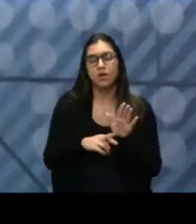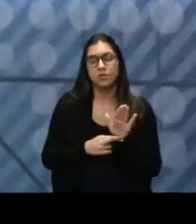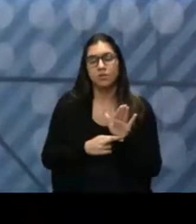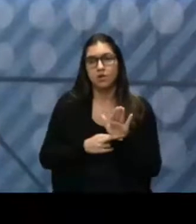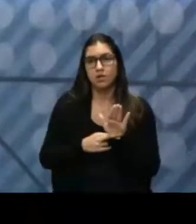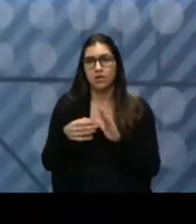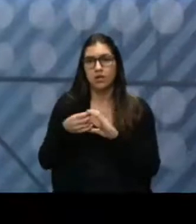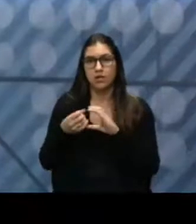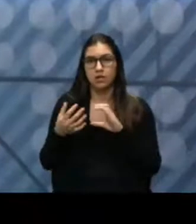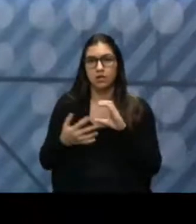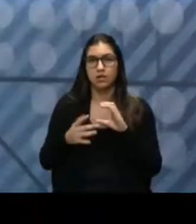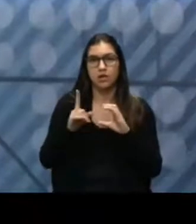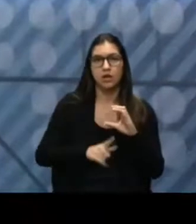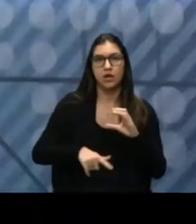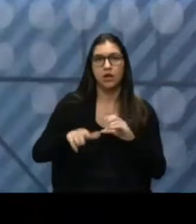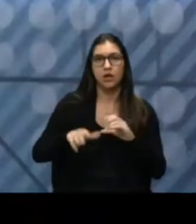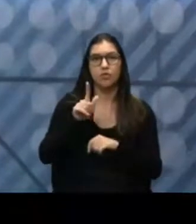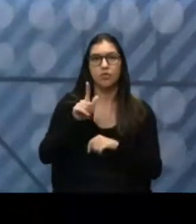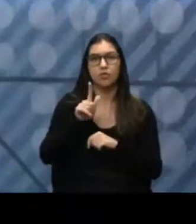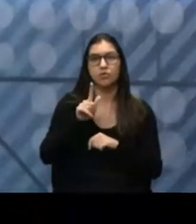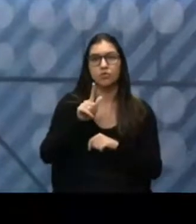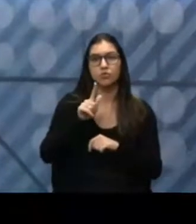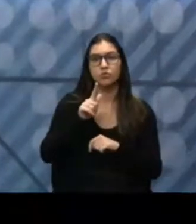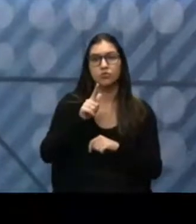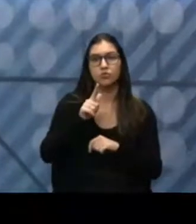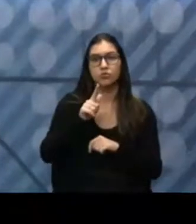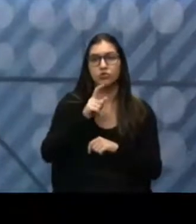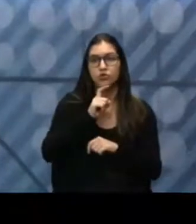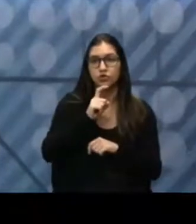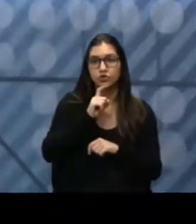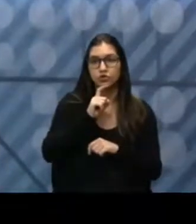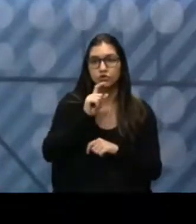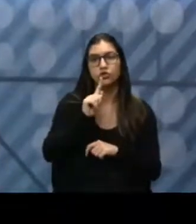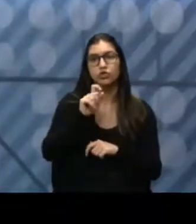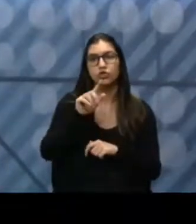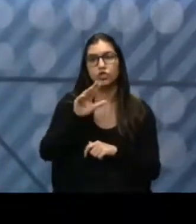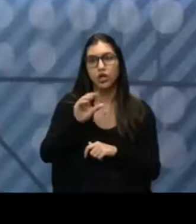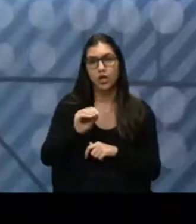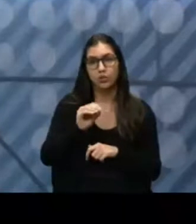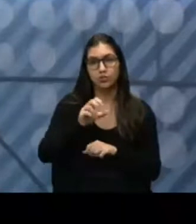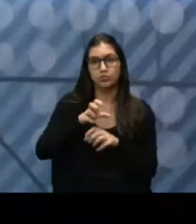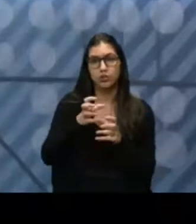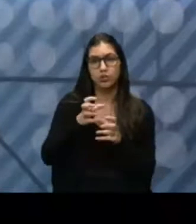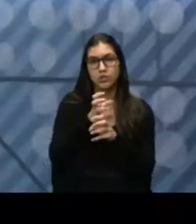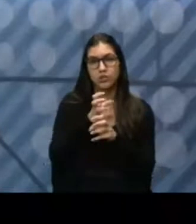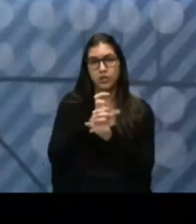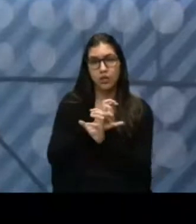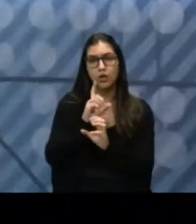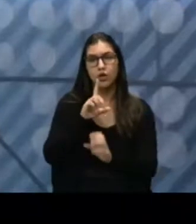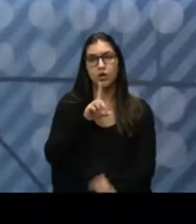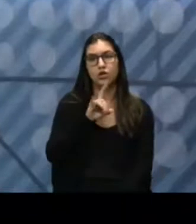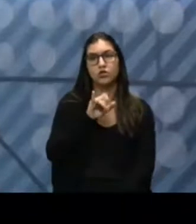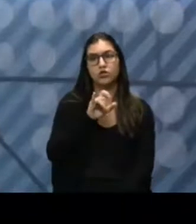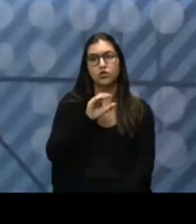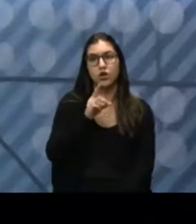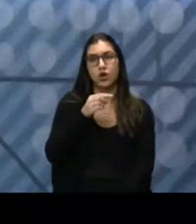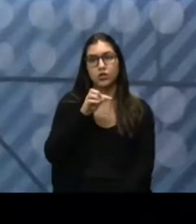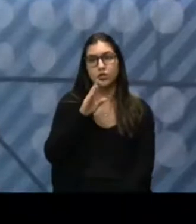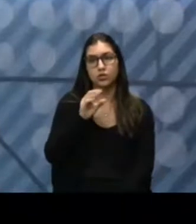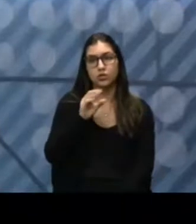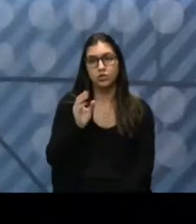essa característica é o gelo seco. Então nós temos que o gelo seco, que é o dióxido de carbono, ele vai passar